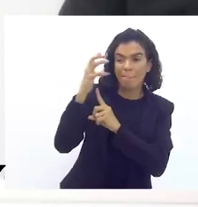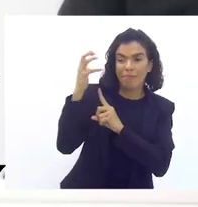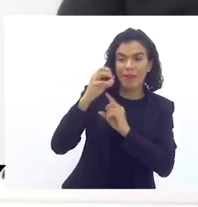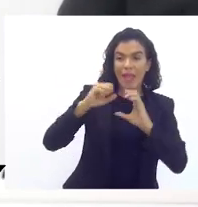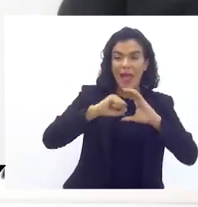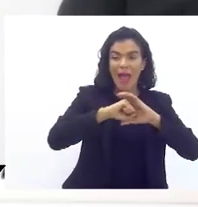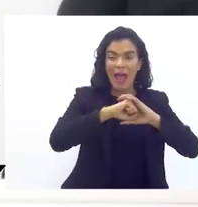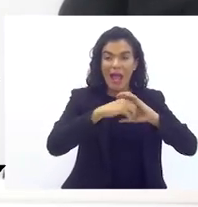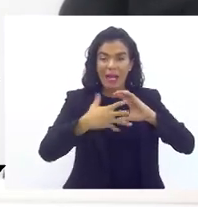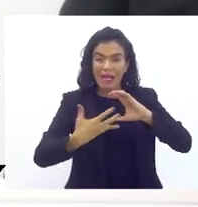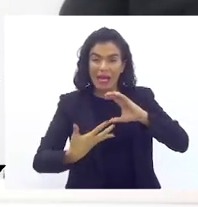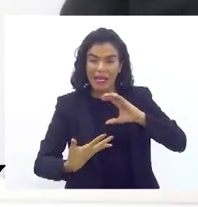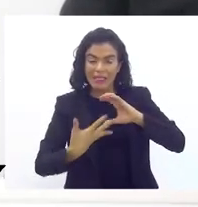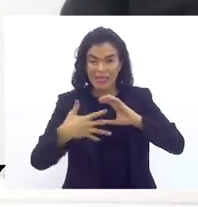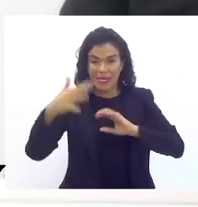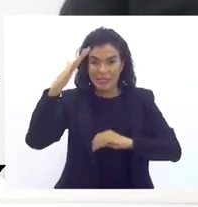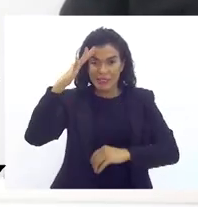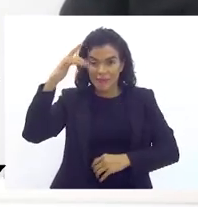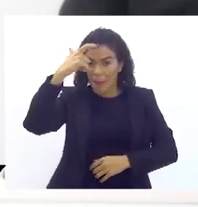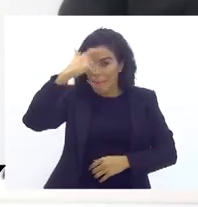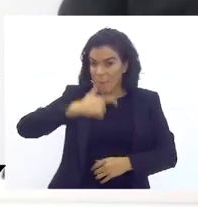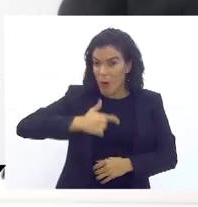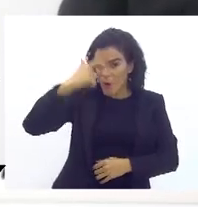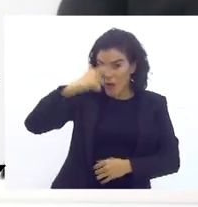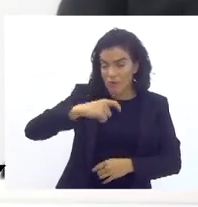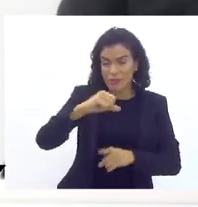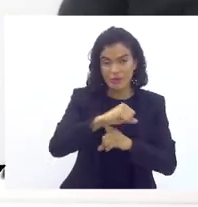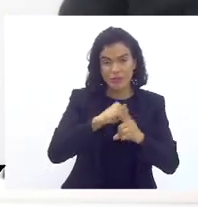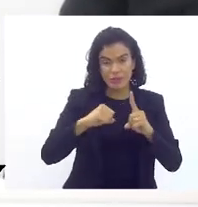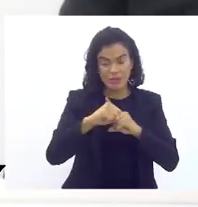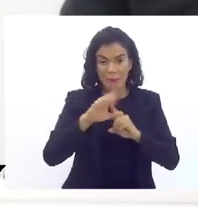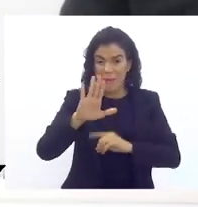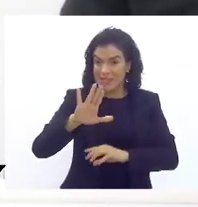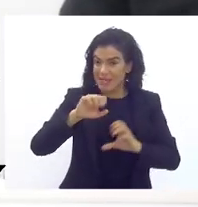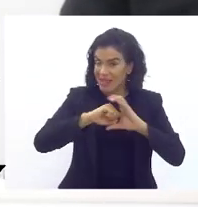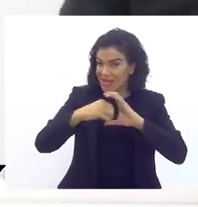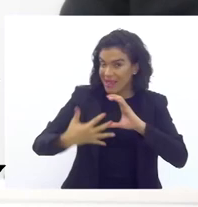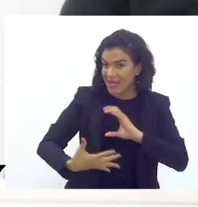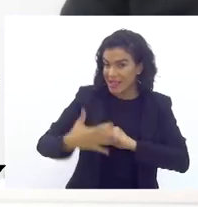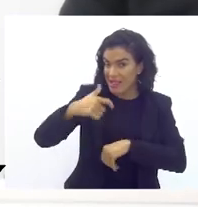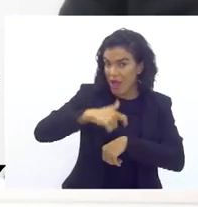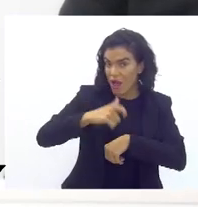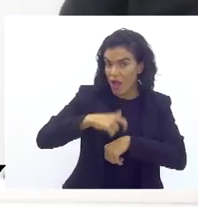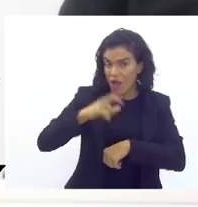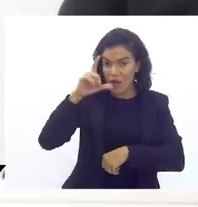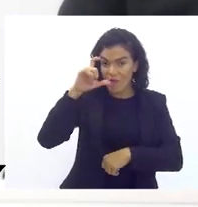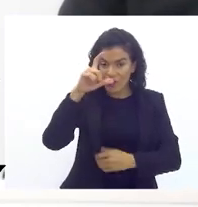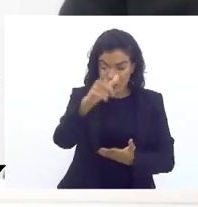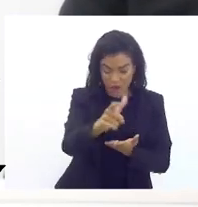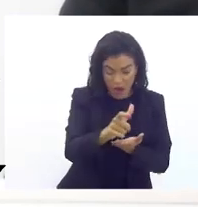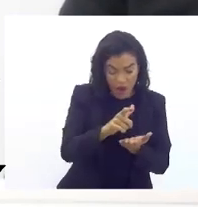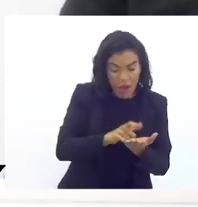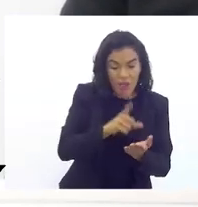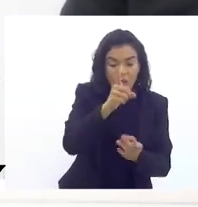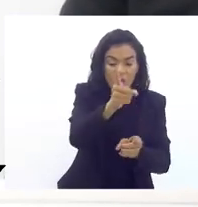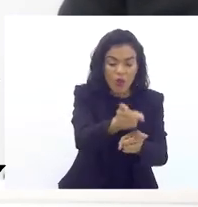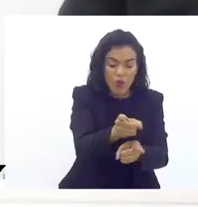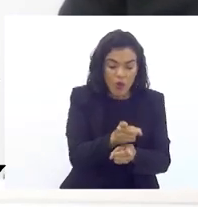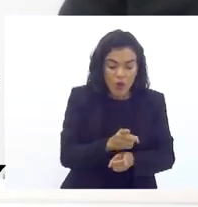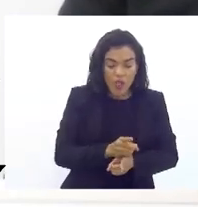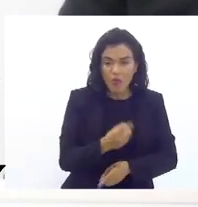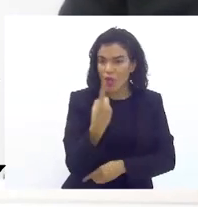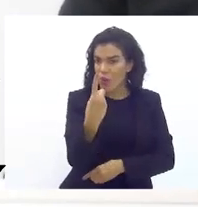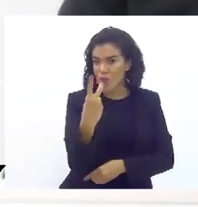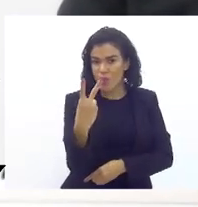características né ideológicas e Morais da nossa sociedade Só que essa característica na hora do reconhecimento fotográfico ela tem um nome só não tem